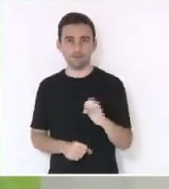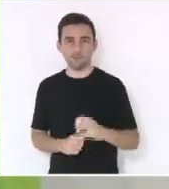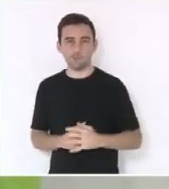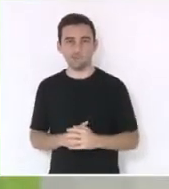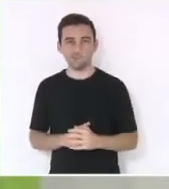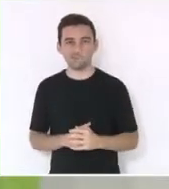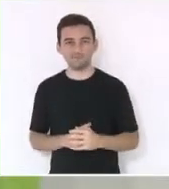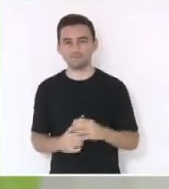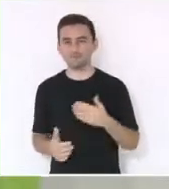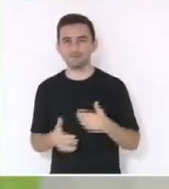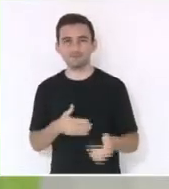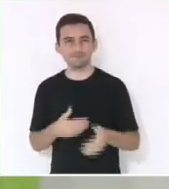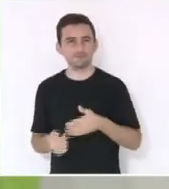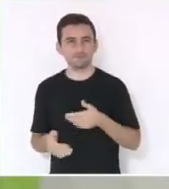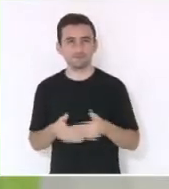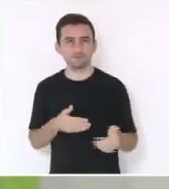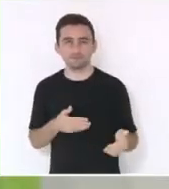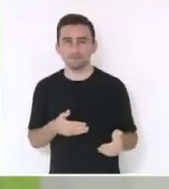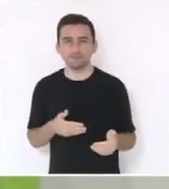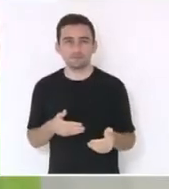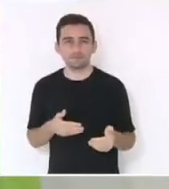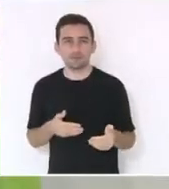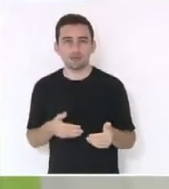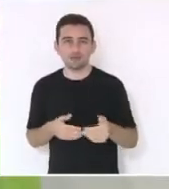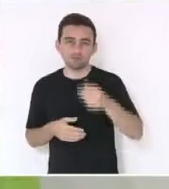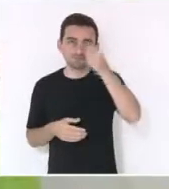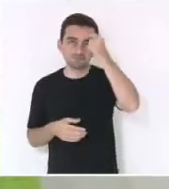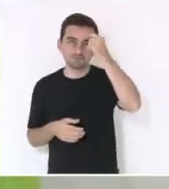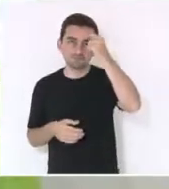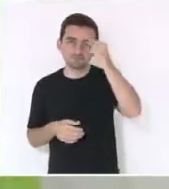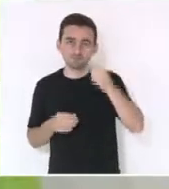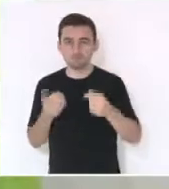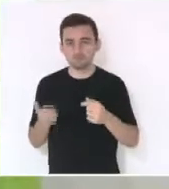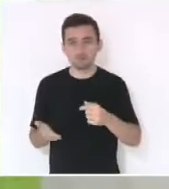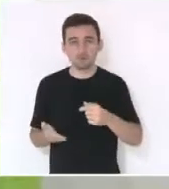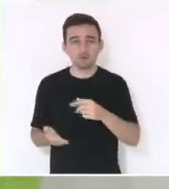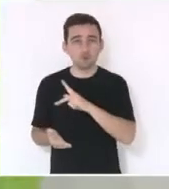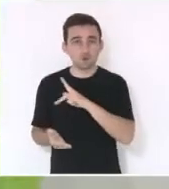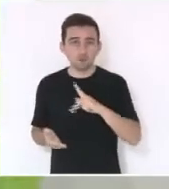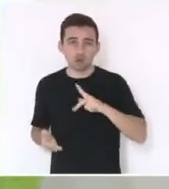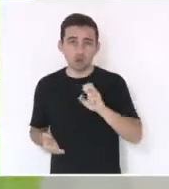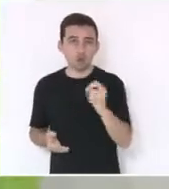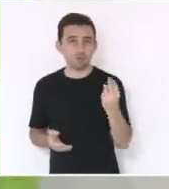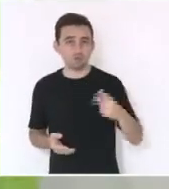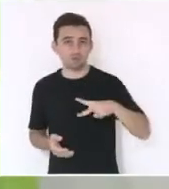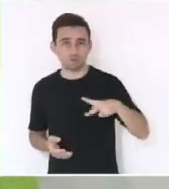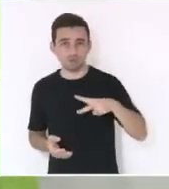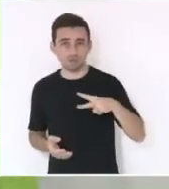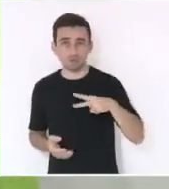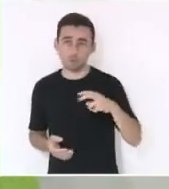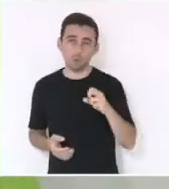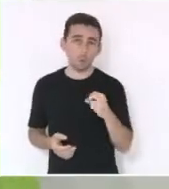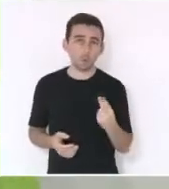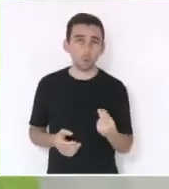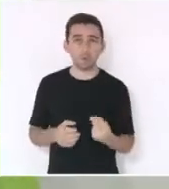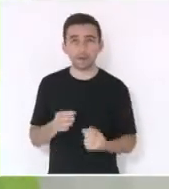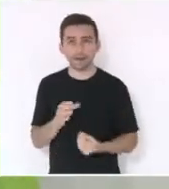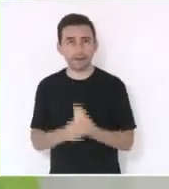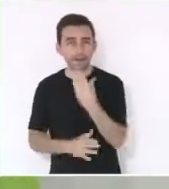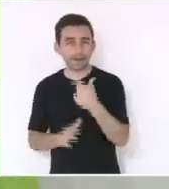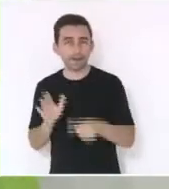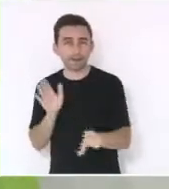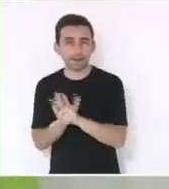Independente de ser a universidade pública ou privada, ou criada por lei